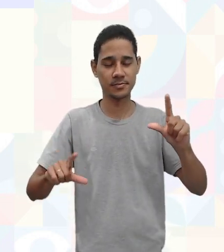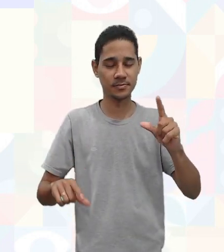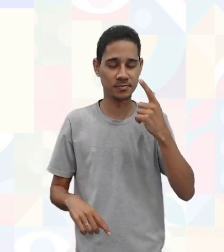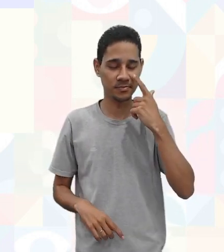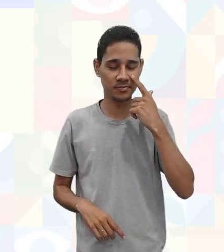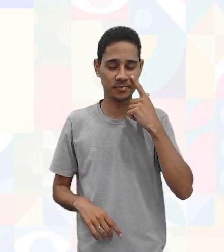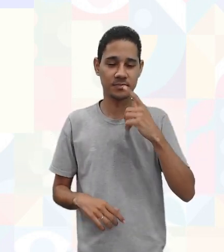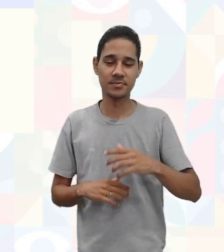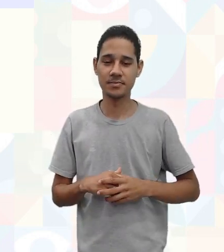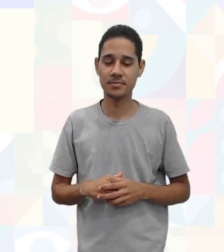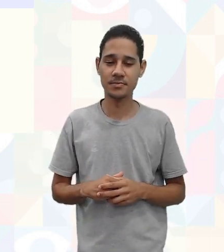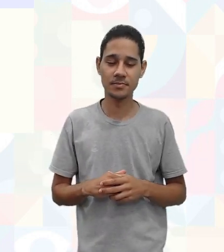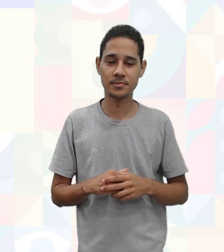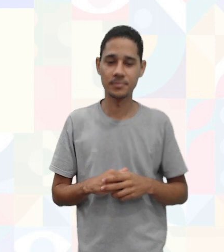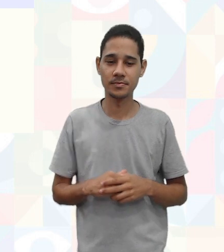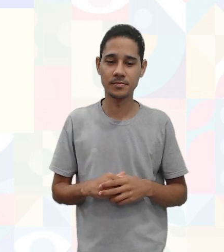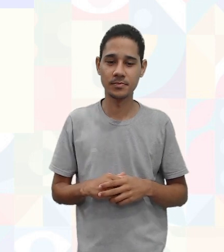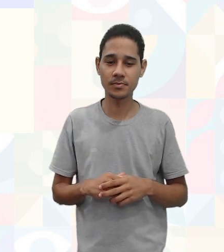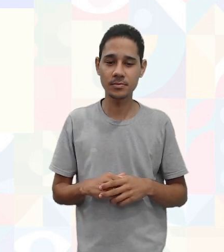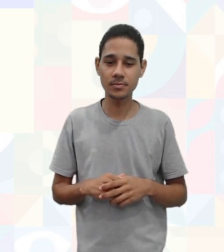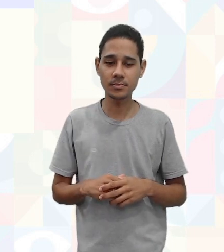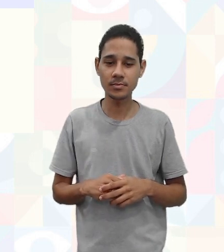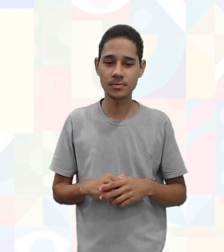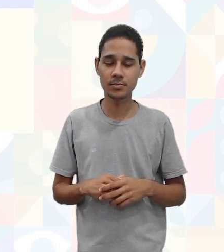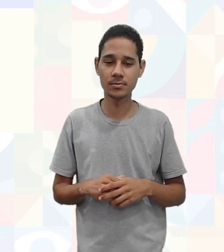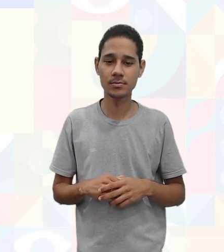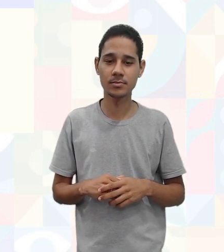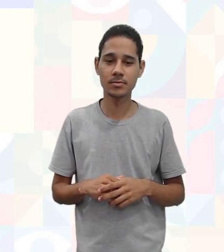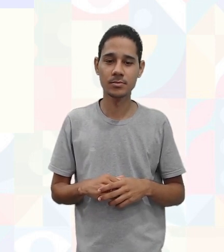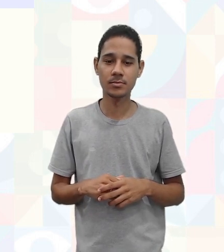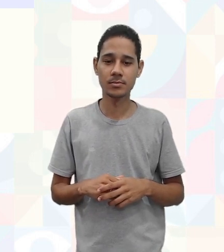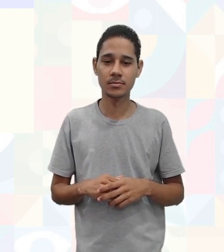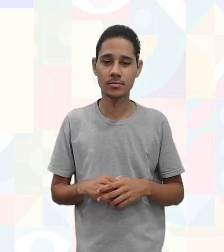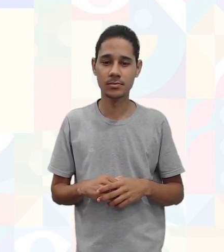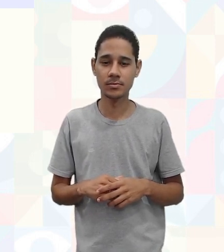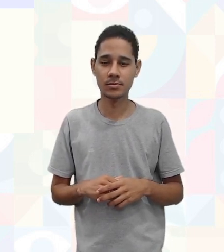exemplo. Deixa eu só carregar aqui.